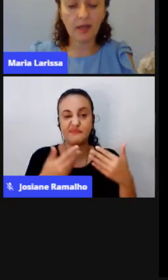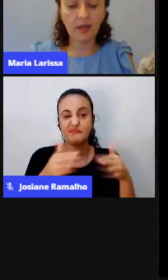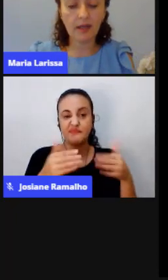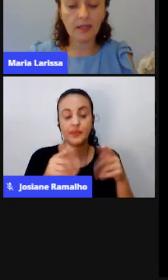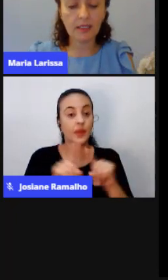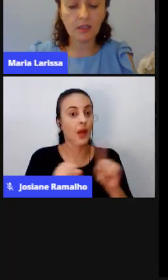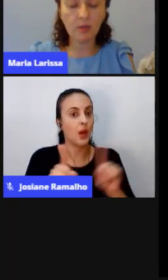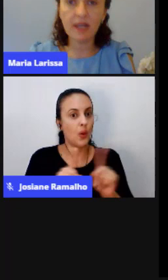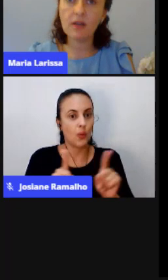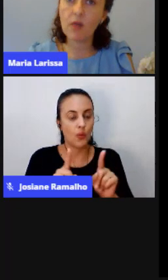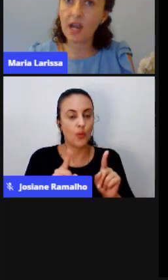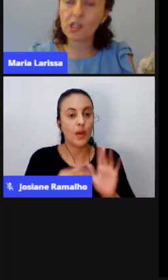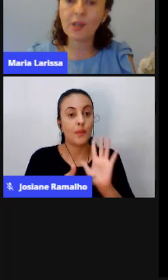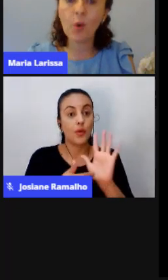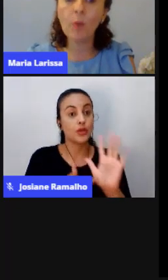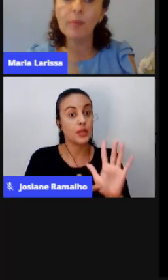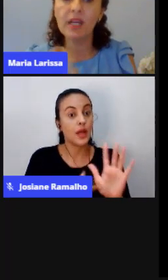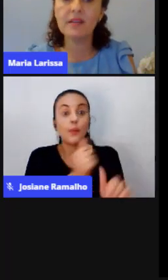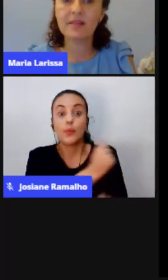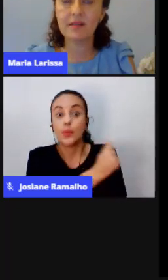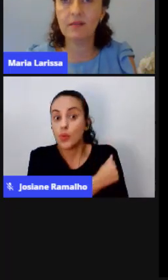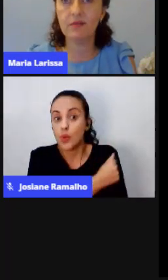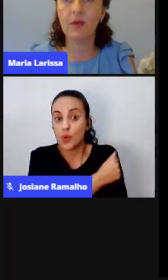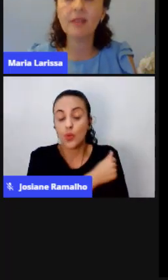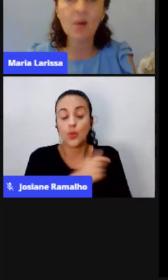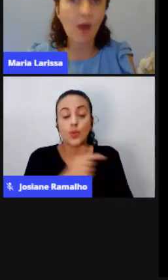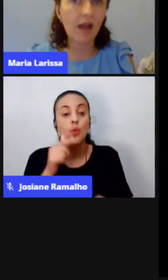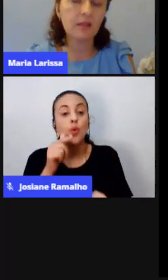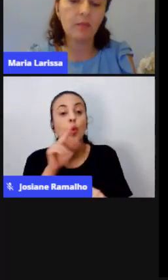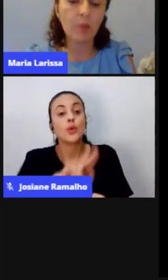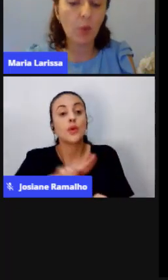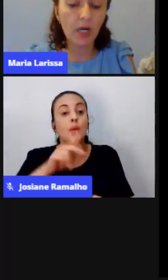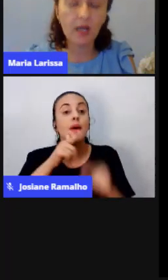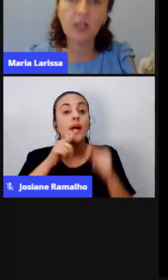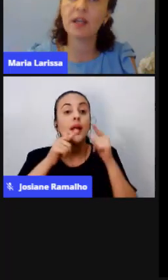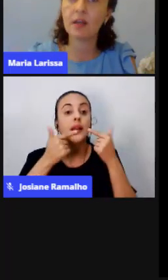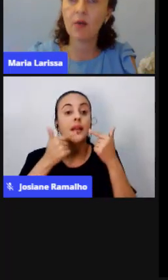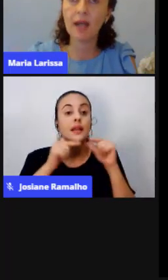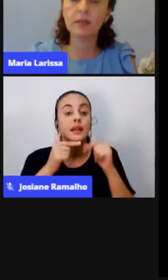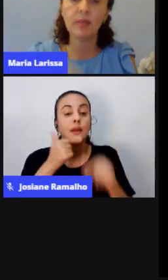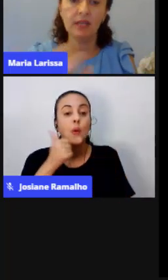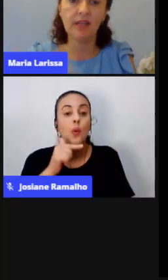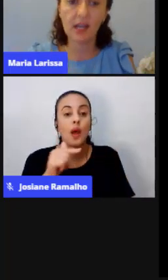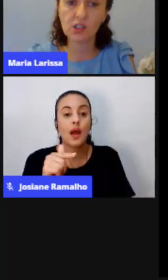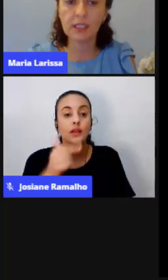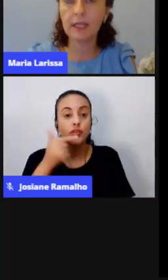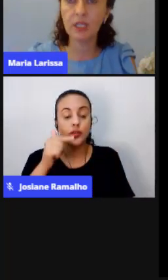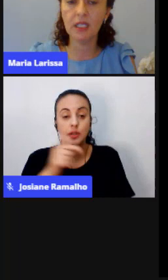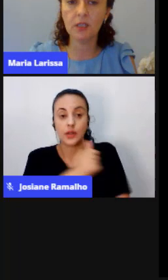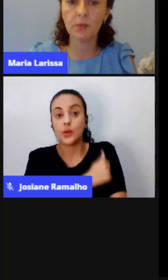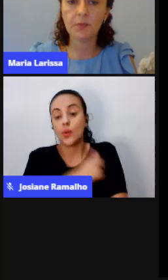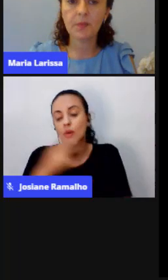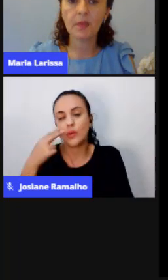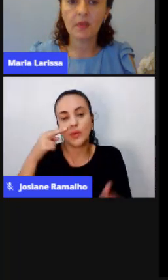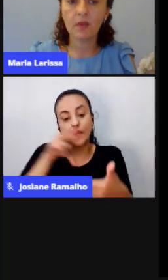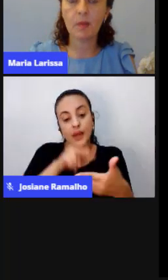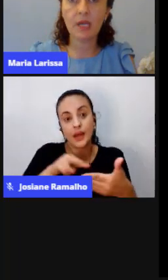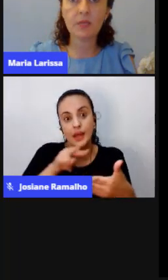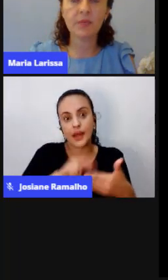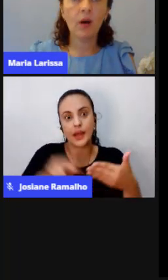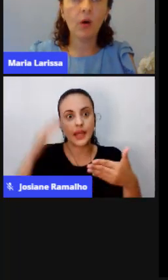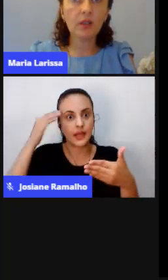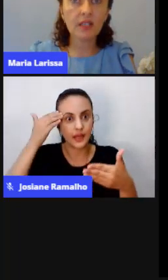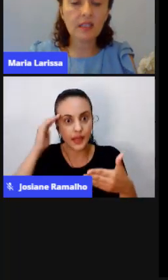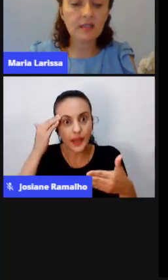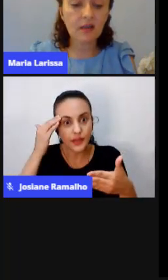aluno numa linguagem compreensível, adequada para o ano, adequada para a idade daquele menino, não